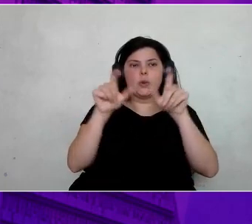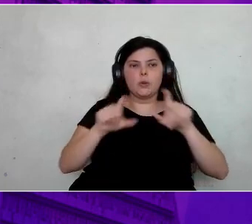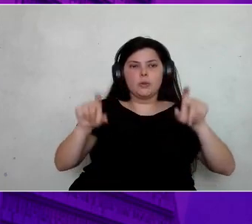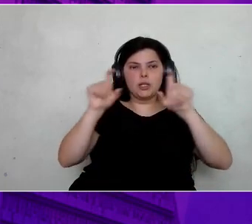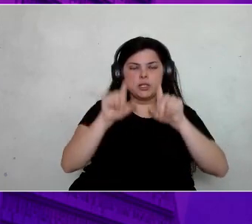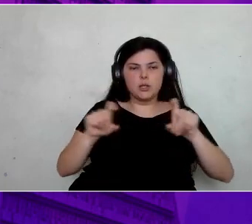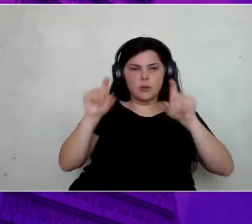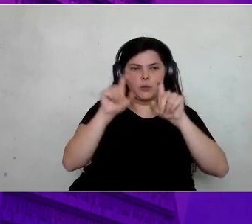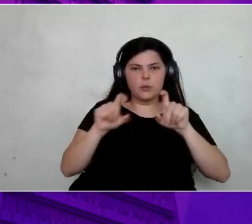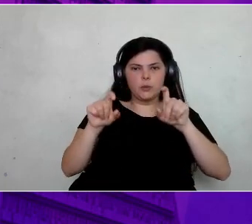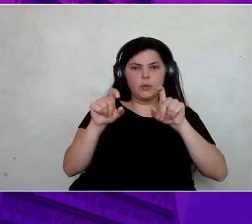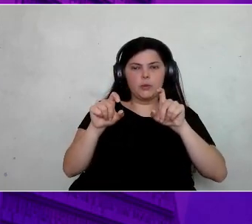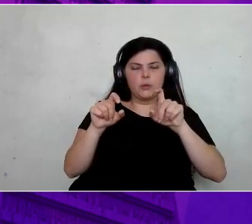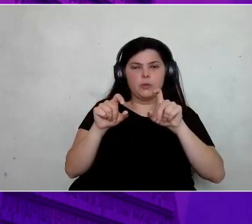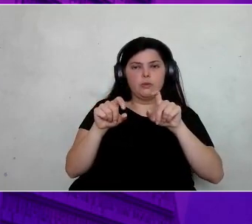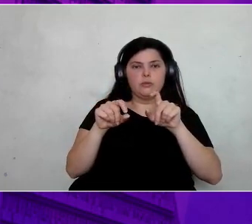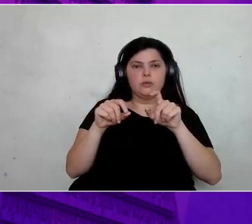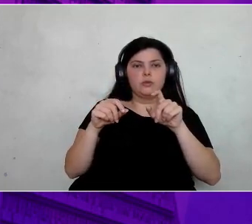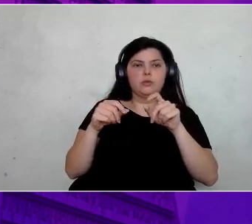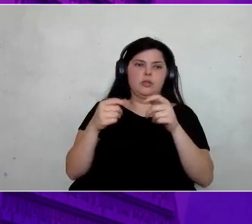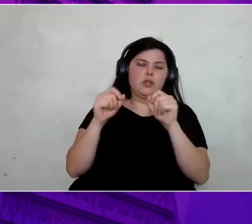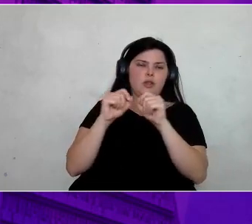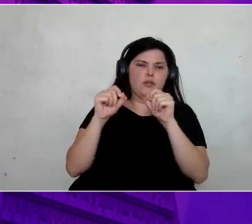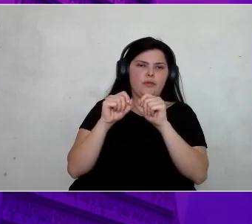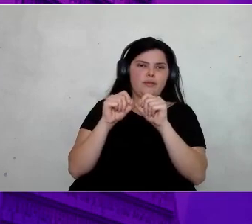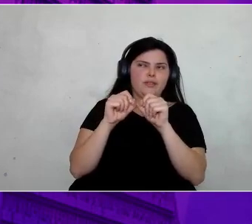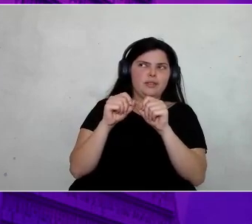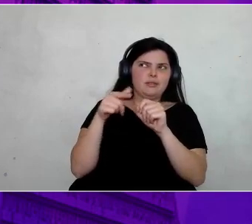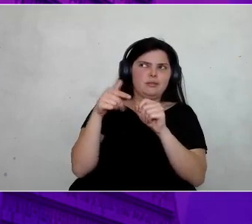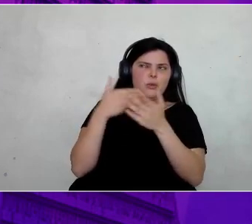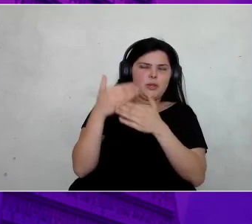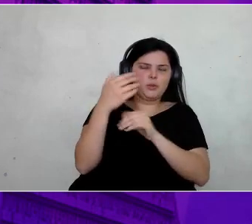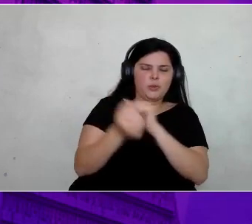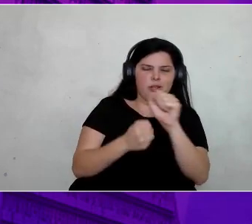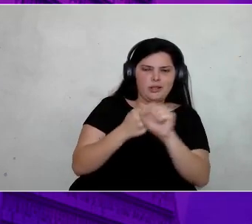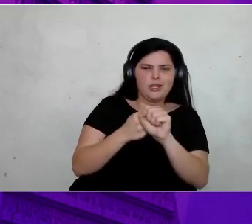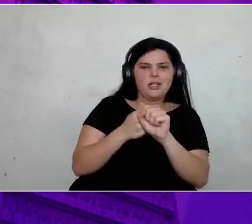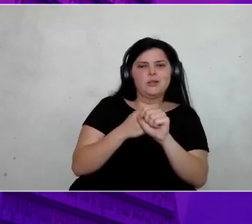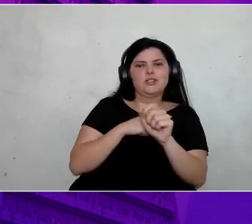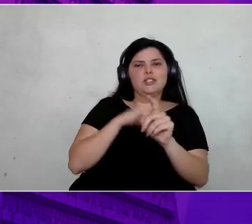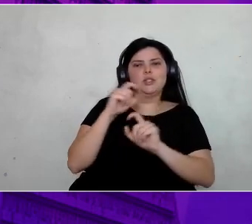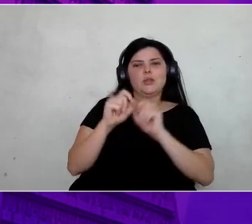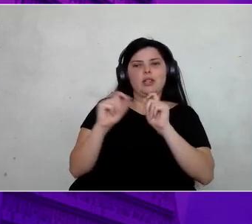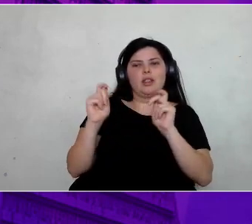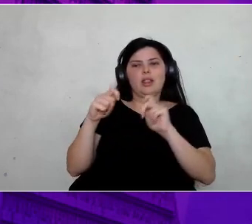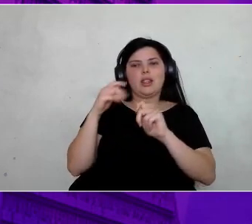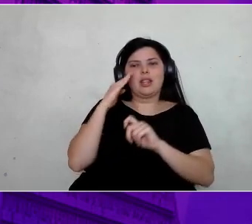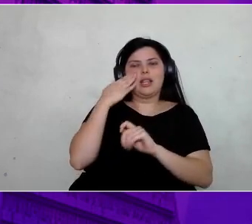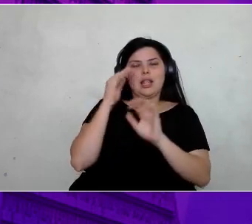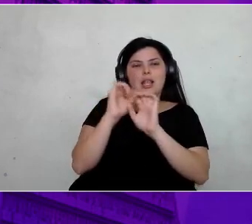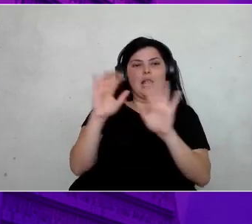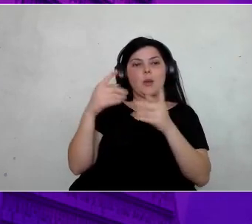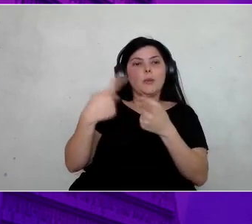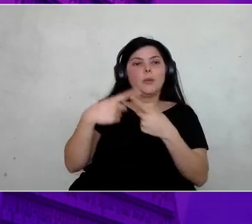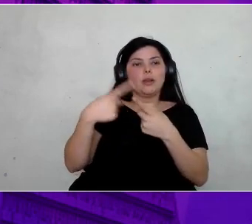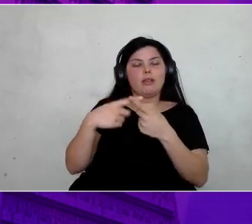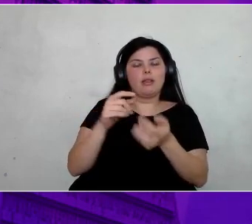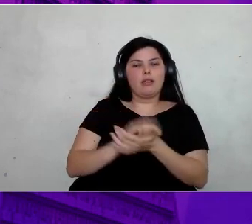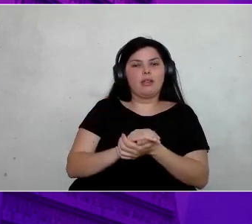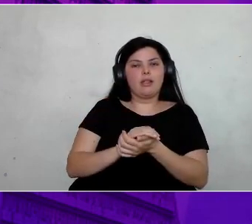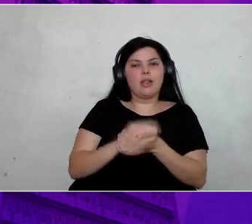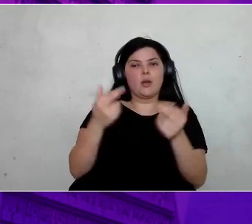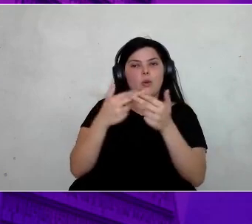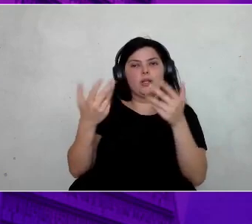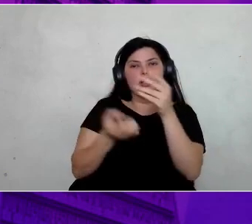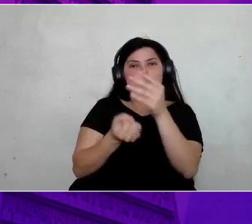de uma imersão que eu fiz agora no meio do ano, né, onde eu pude entender o porquê que as coisas foram criadas,